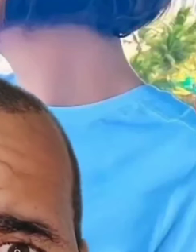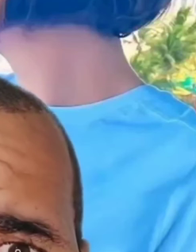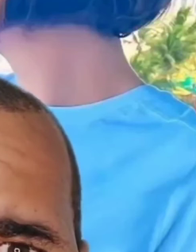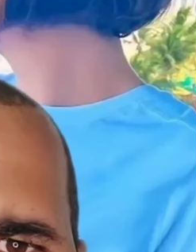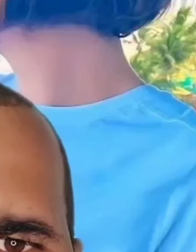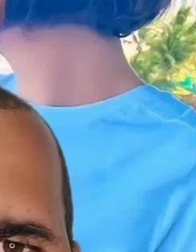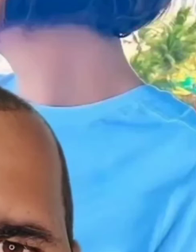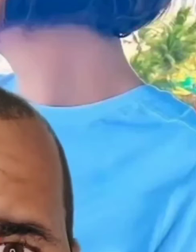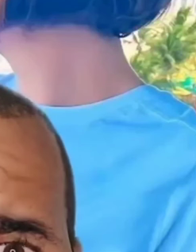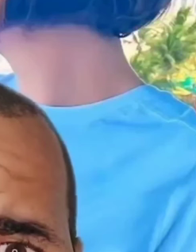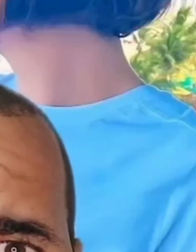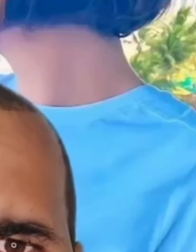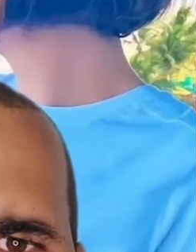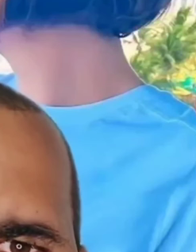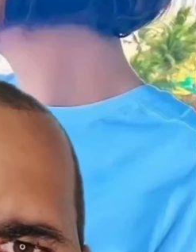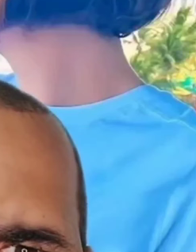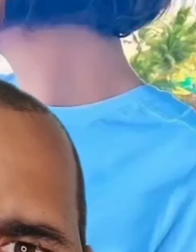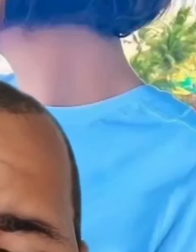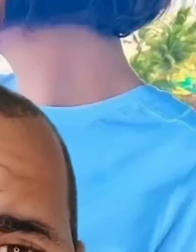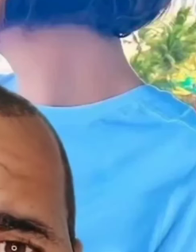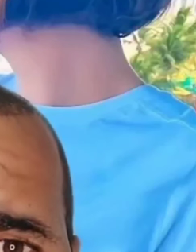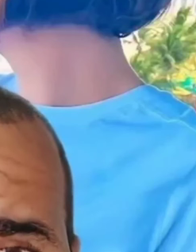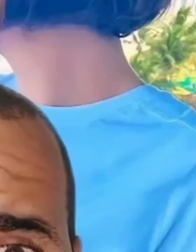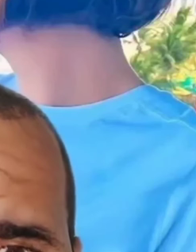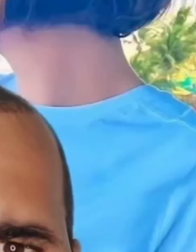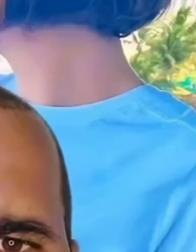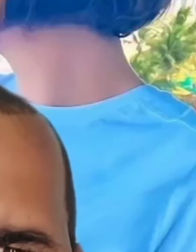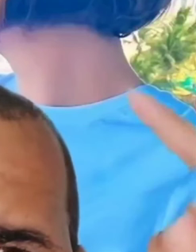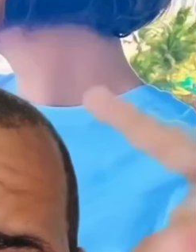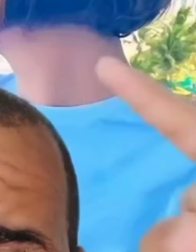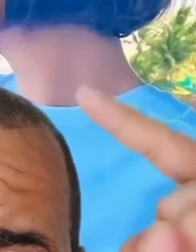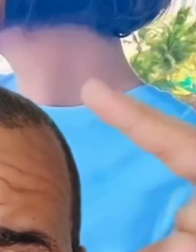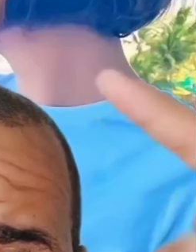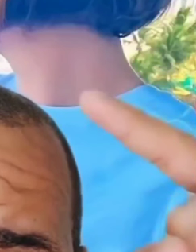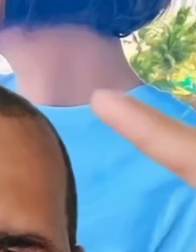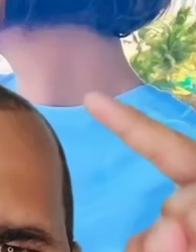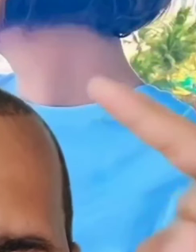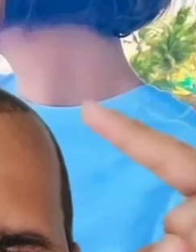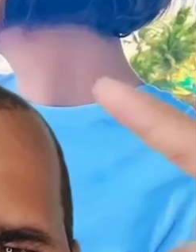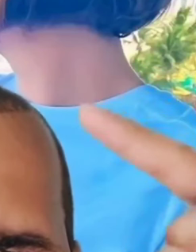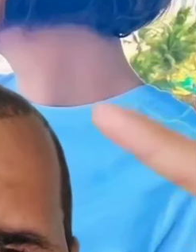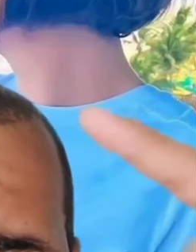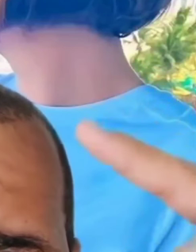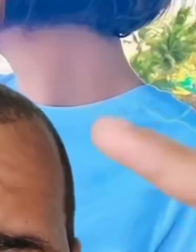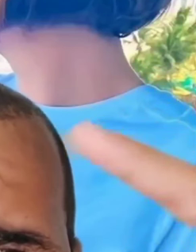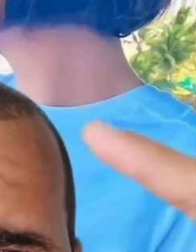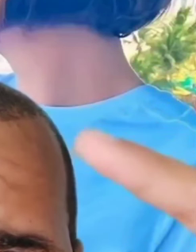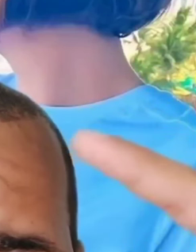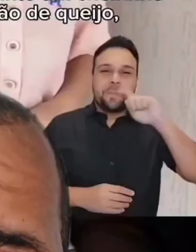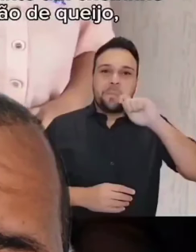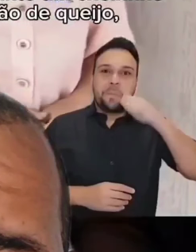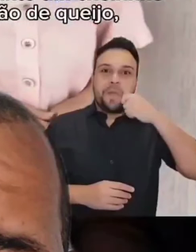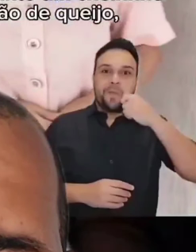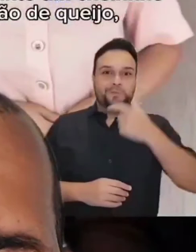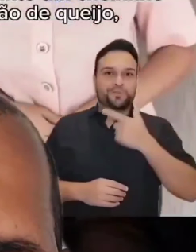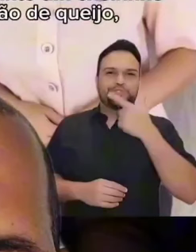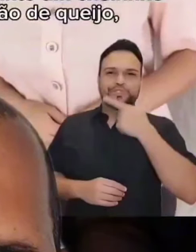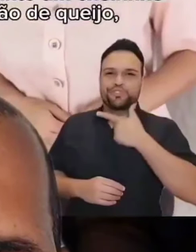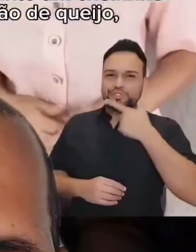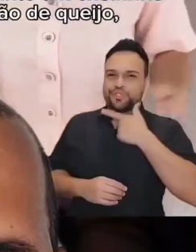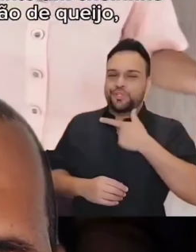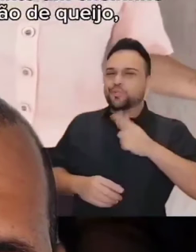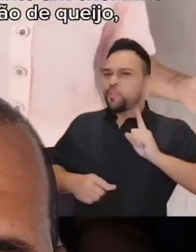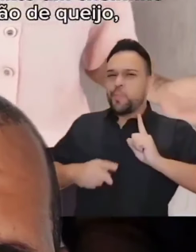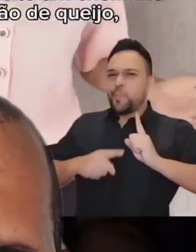O próximo evento do PL Mulher já tem dia, horário e local. Confira as informações com a Michele Bolsonaro. Saiba eu tudo sinto sobre